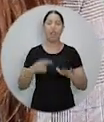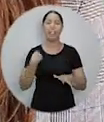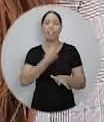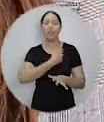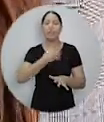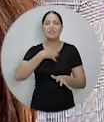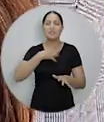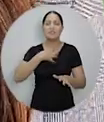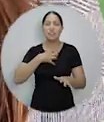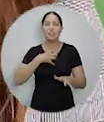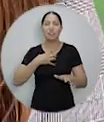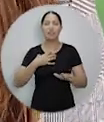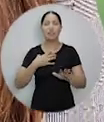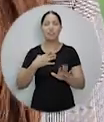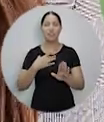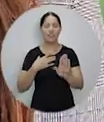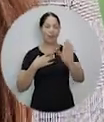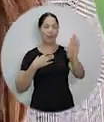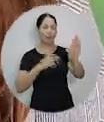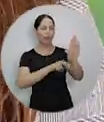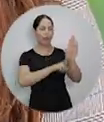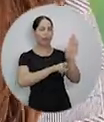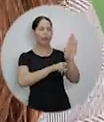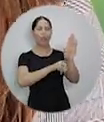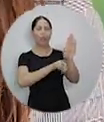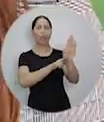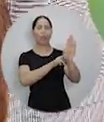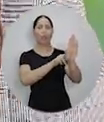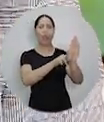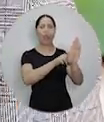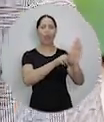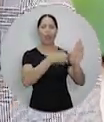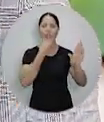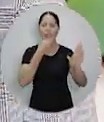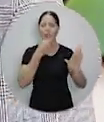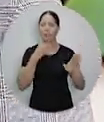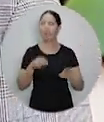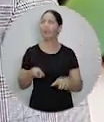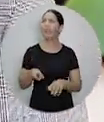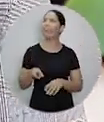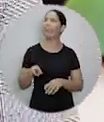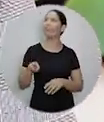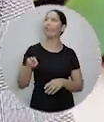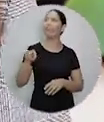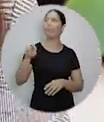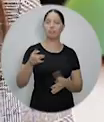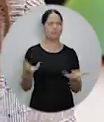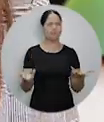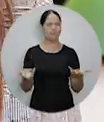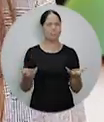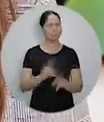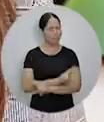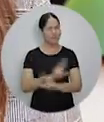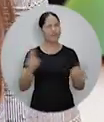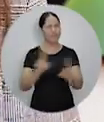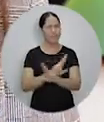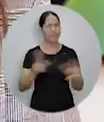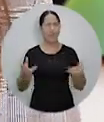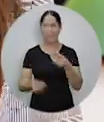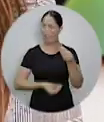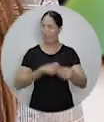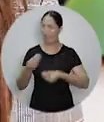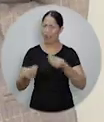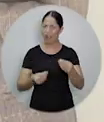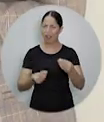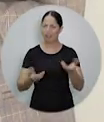nós estamos subindo por uma rampa bem íngreme e os homens estão subindo pela escada rolante. Então, o que há é uma diferença